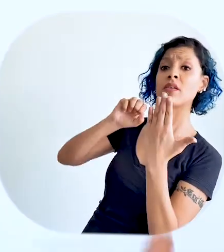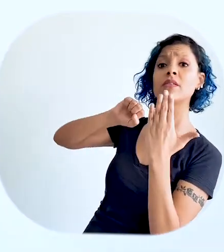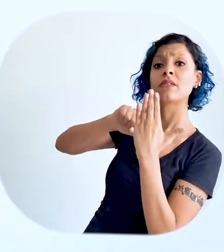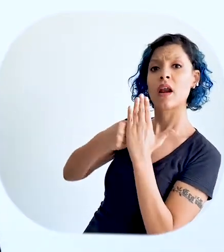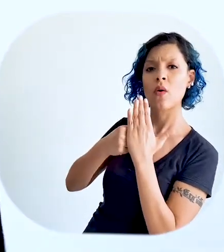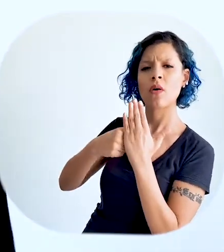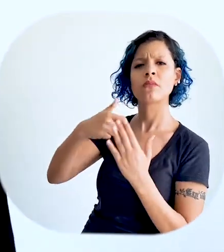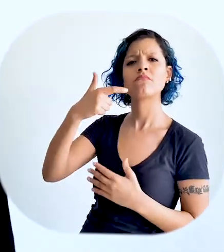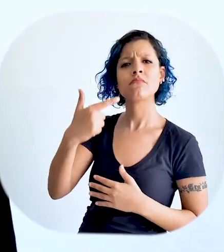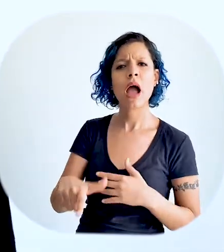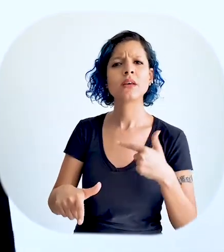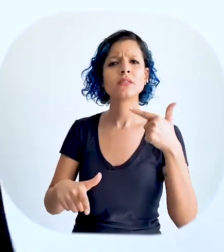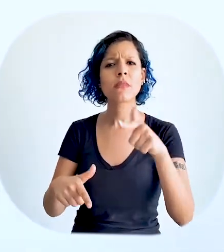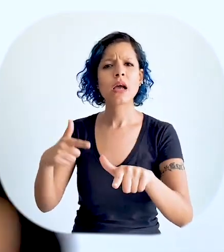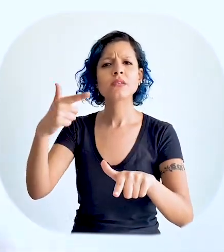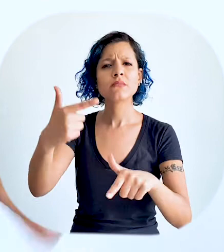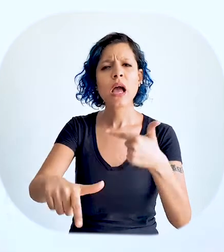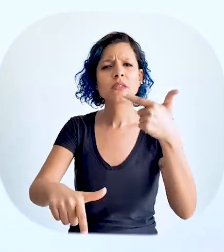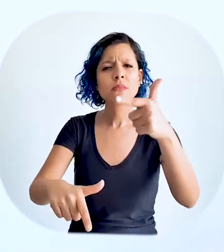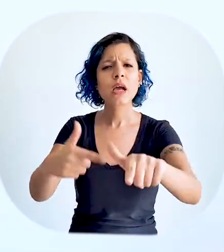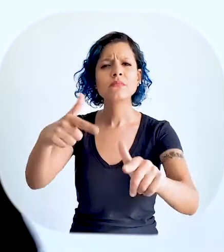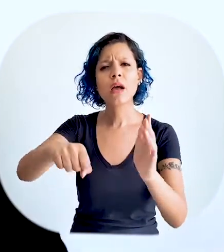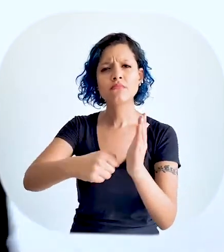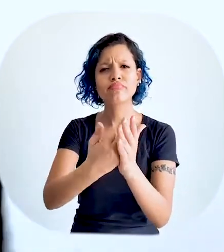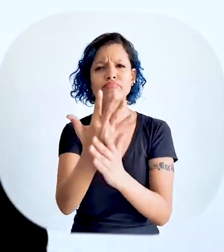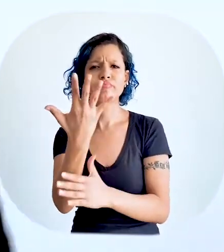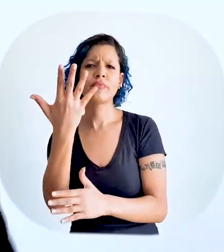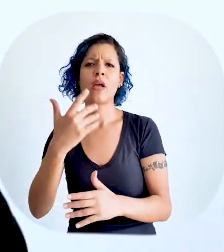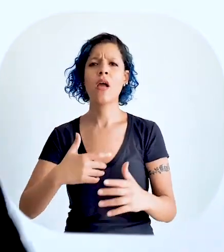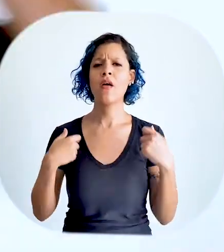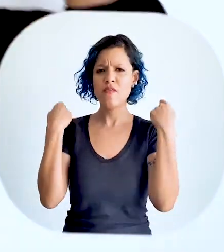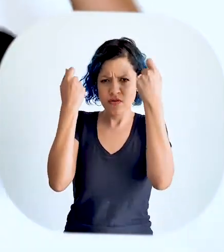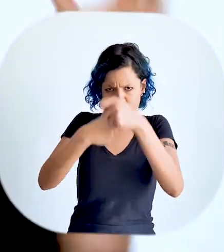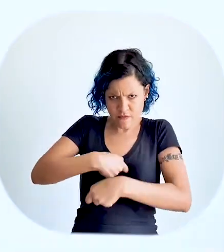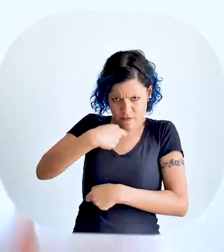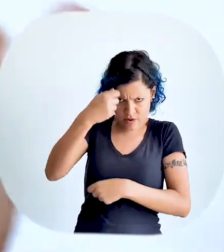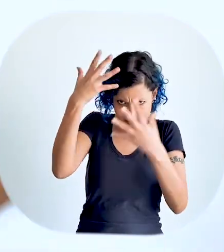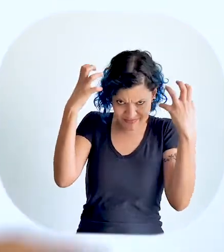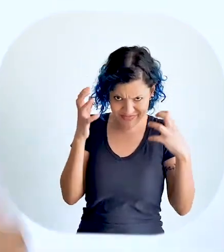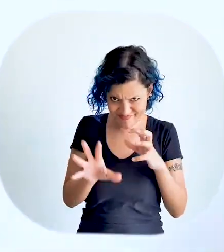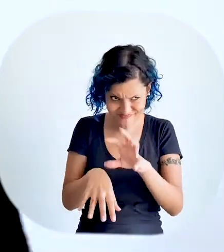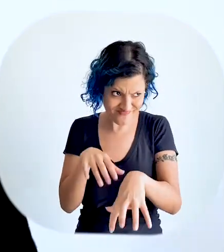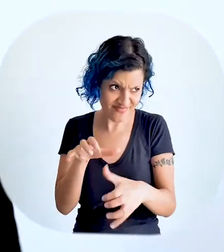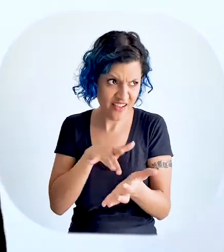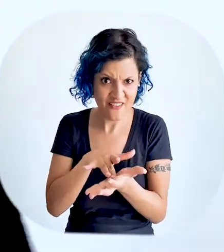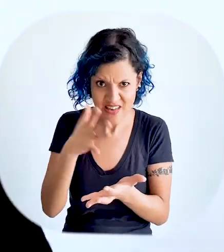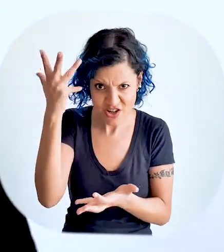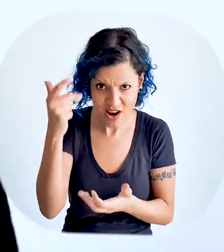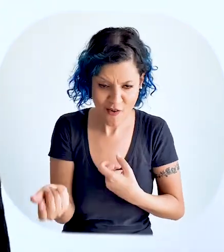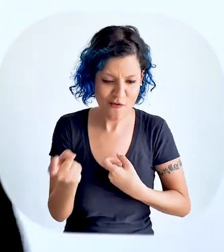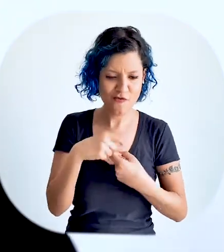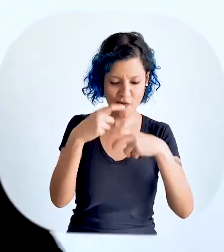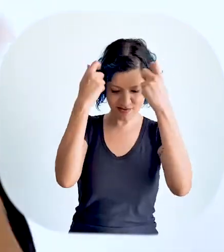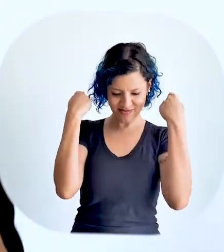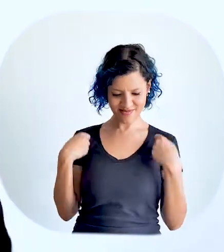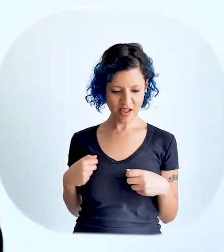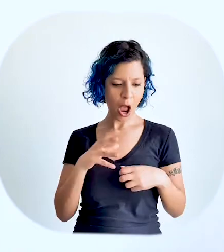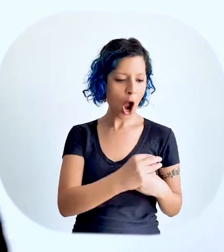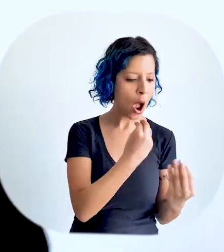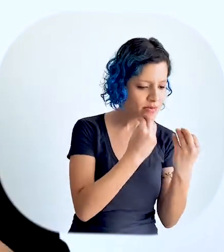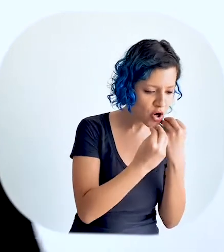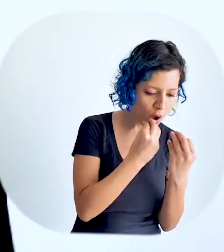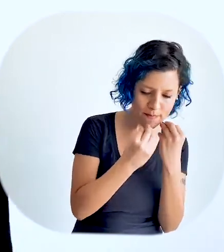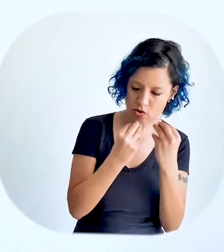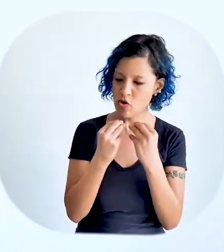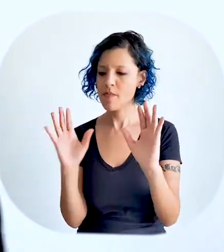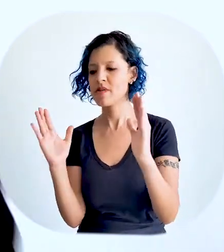aconteceu muitas e muitas vezes. Veste pele e veste a perna e fecha o zíper, penteia, vai para a cidade, volta da cidade, deixa as frutas caírem, tranca as crianças